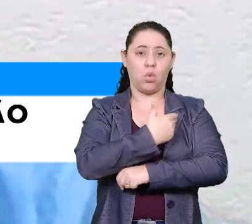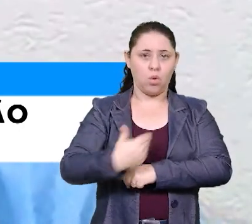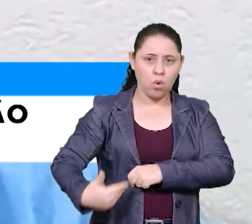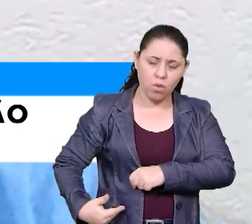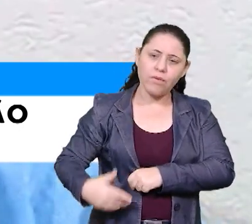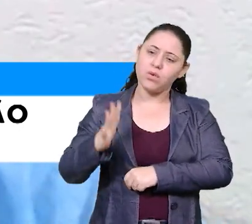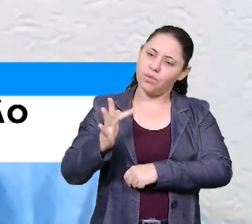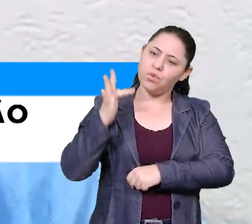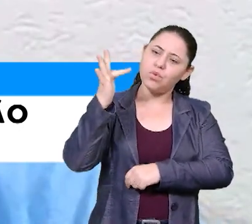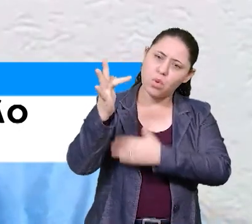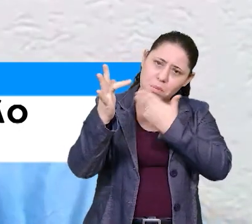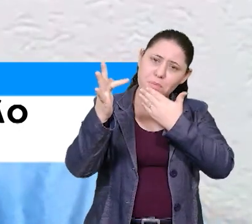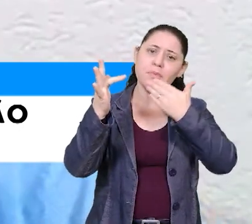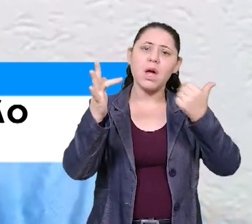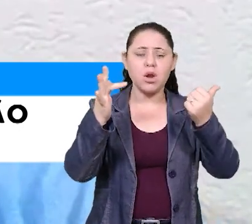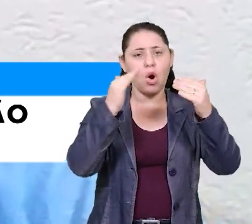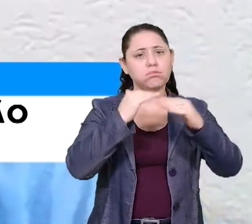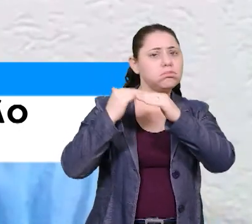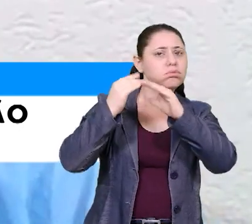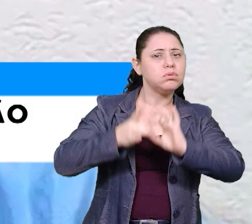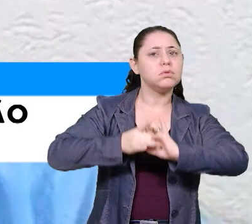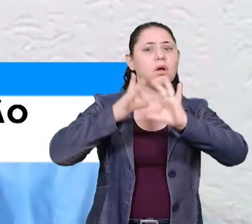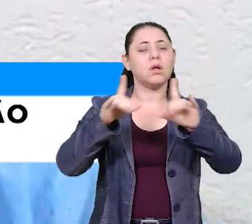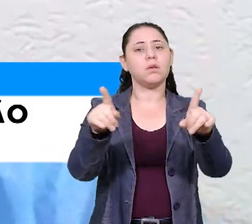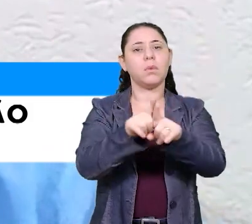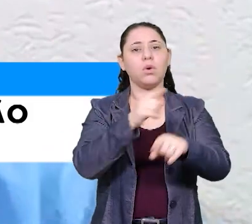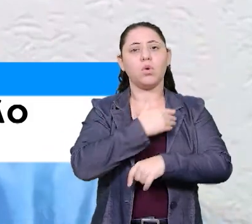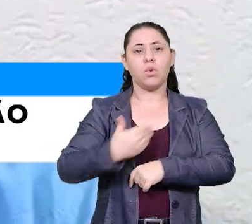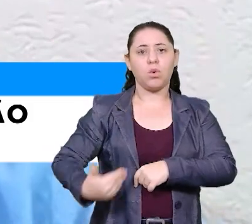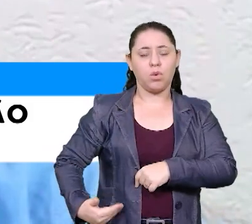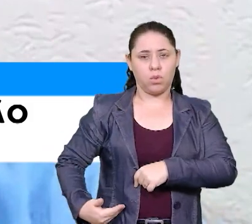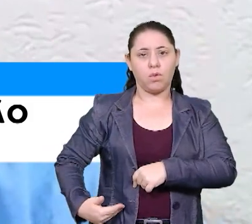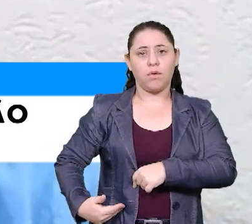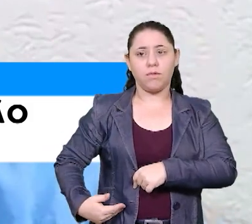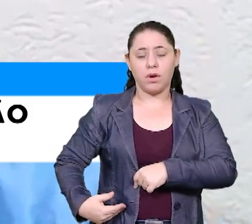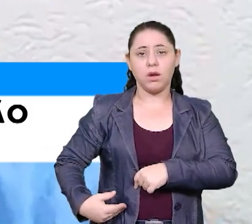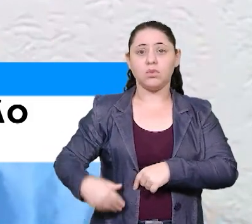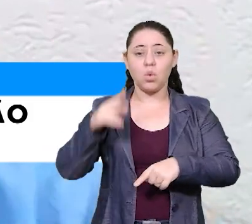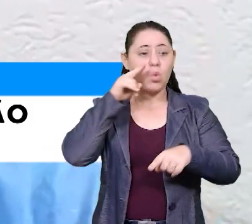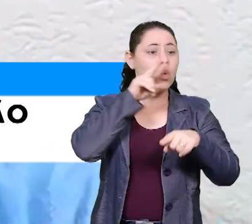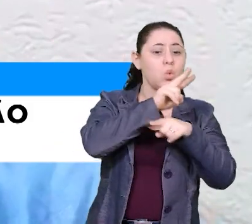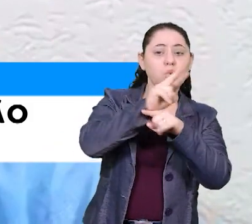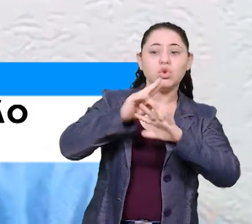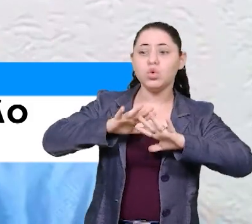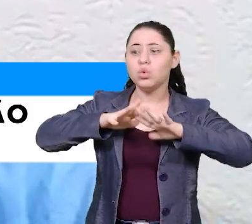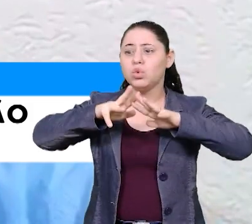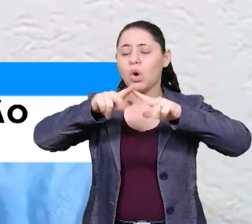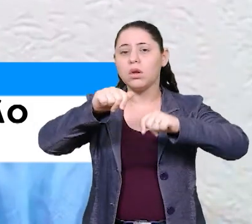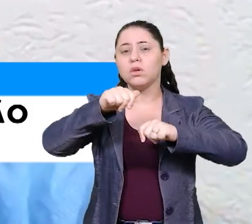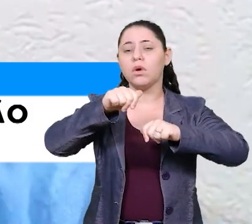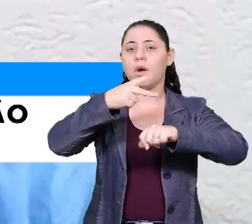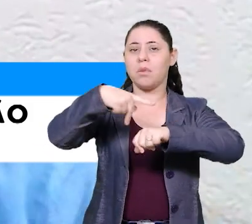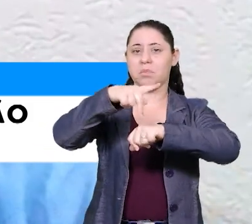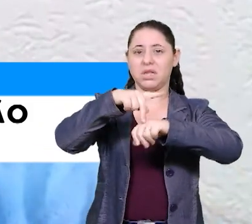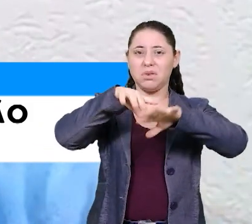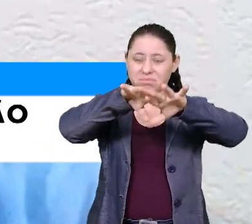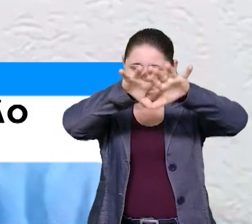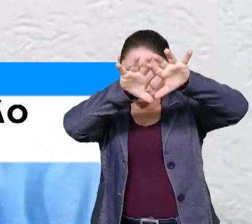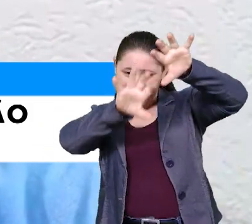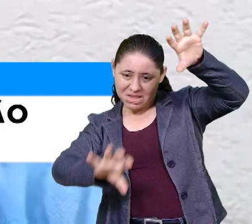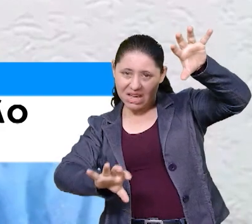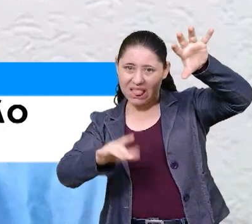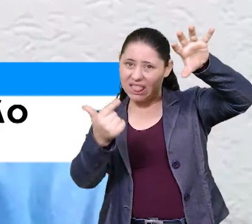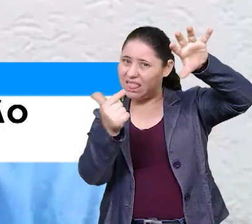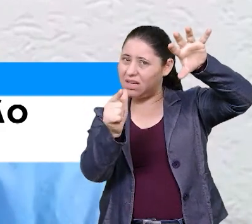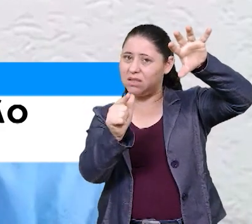mandatos, eu espero que realmente seja um governo promissor, um governo democrático e um governo que governe